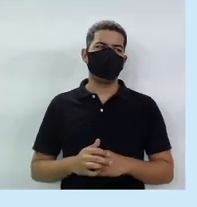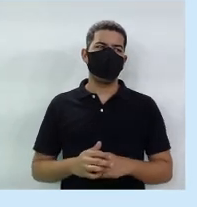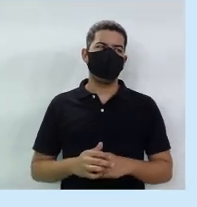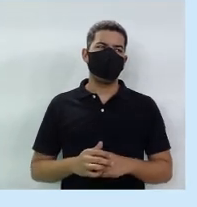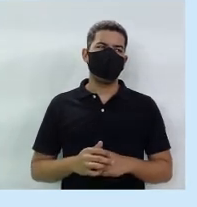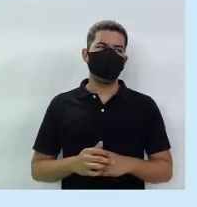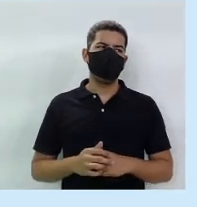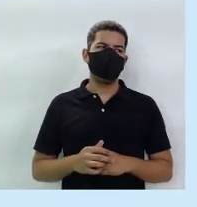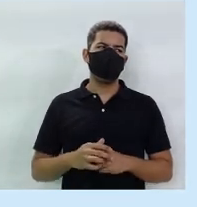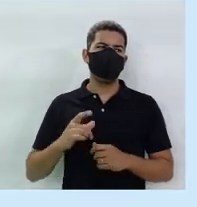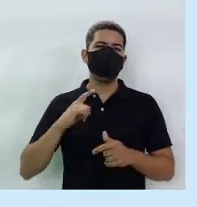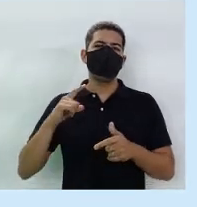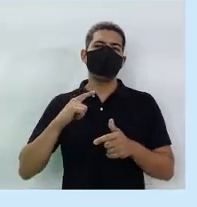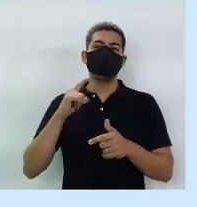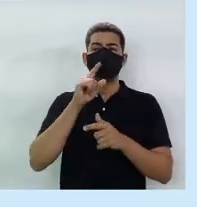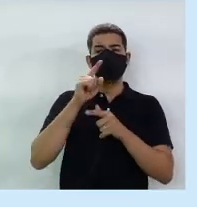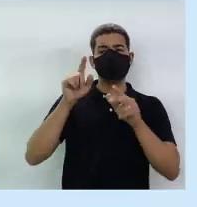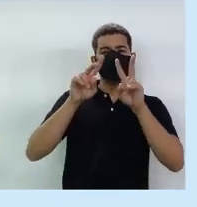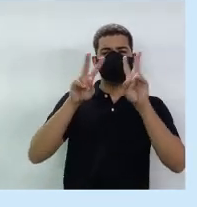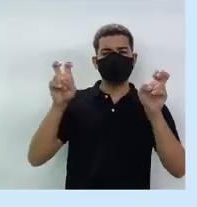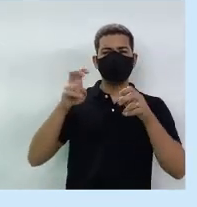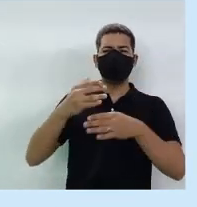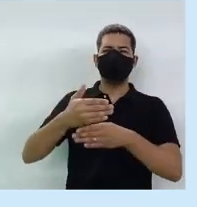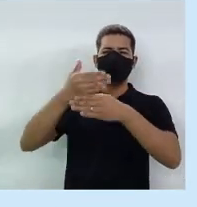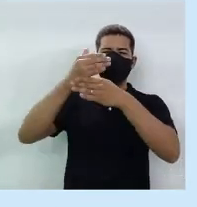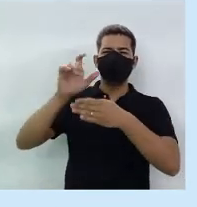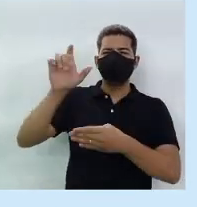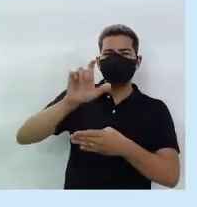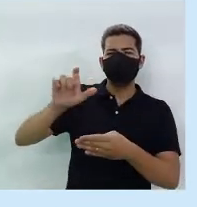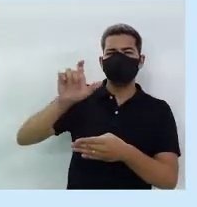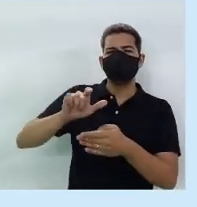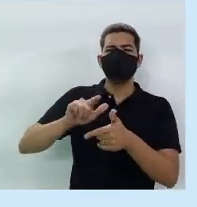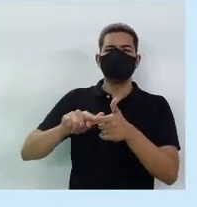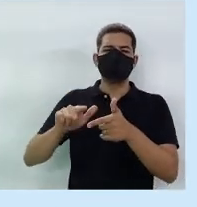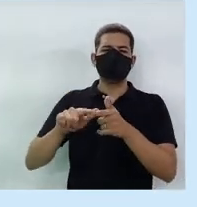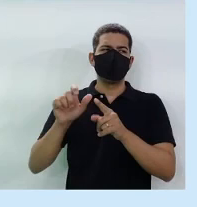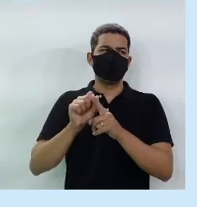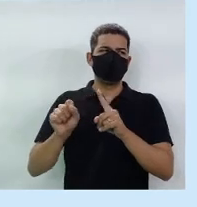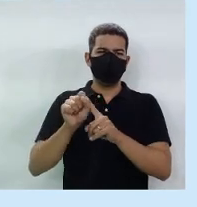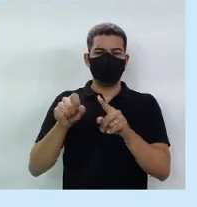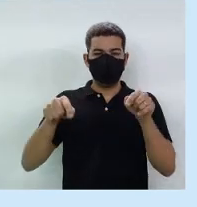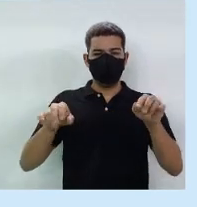falar de problemas sociais e etc. E é isso aí, Gina.